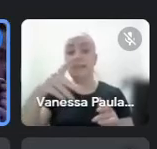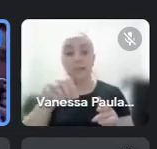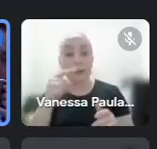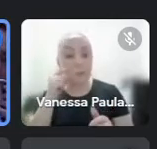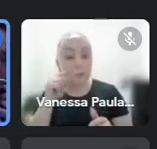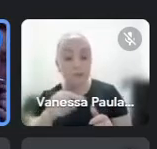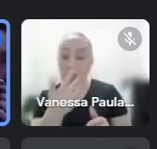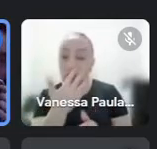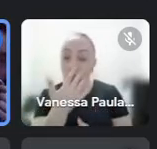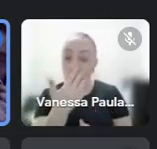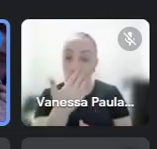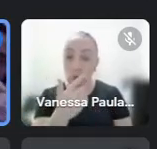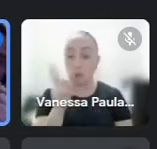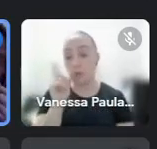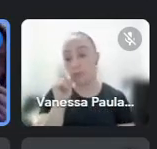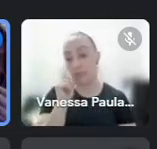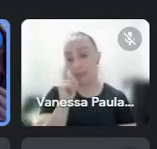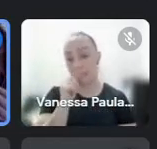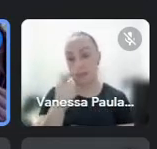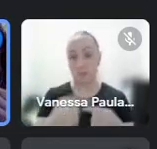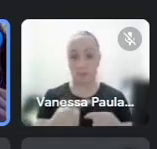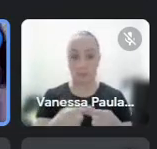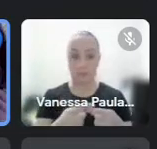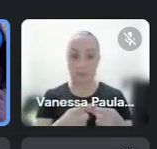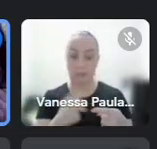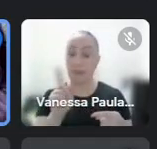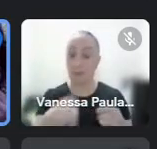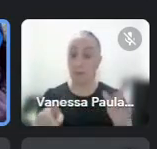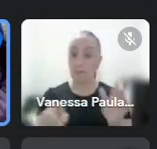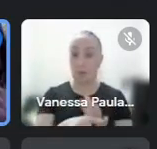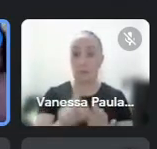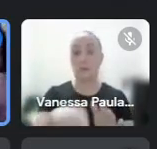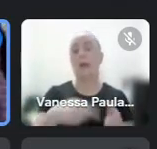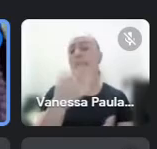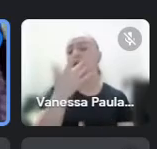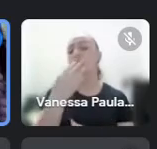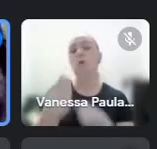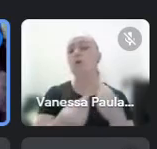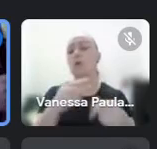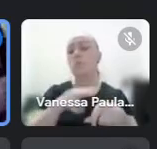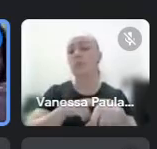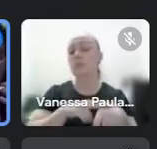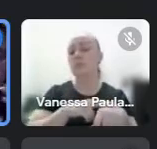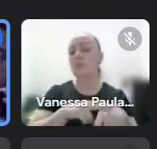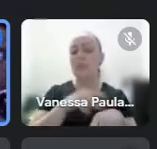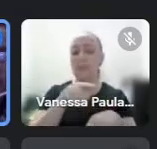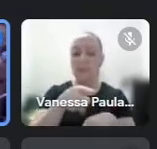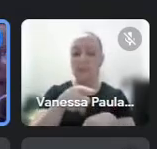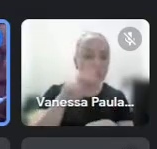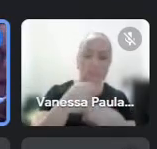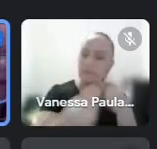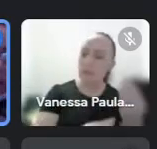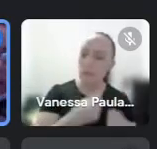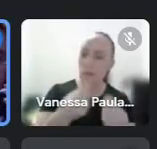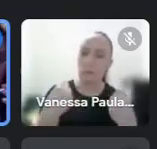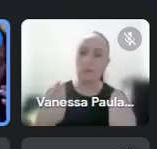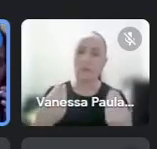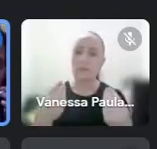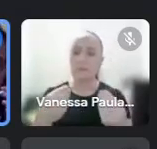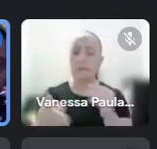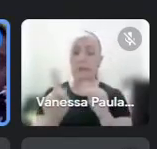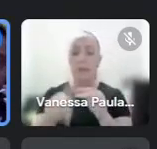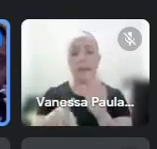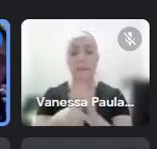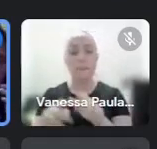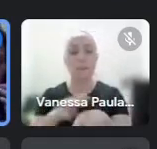dessa água, porque a água do Rio Paraopebas ela é esverdeada. É aquela cor que vocês viram ali, próximo da barragem de mina de